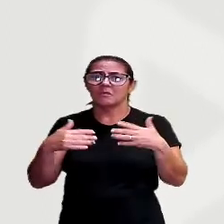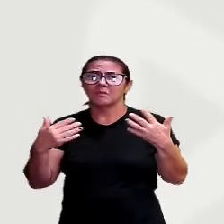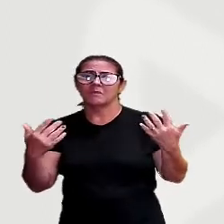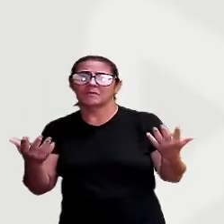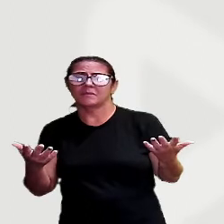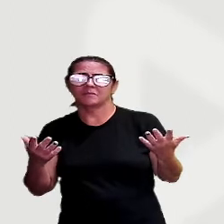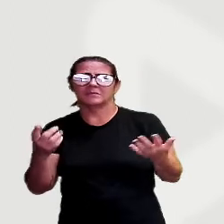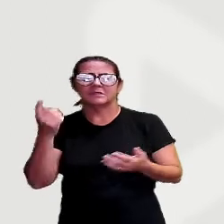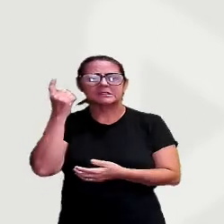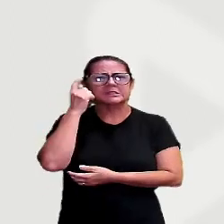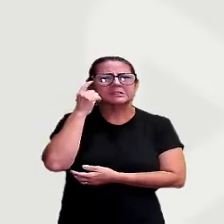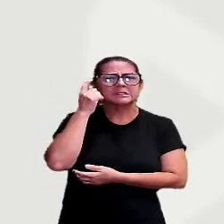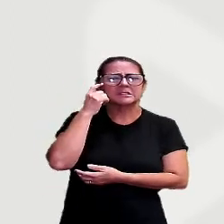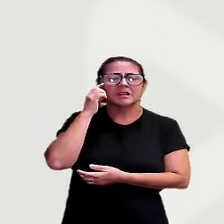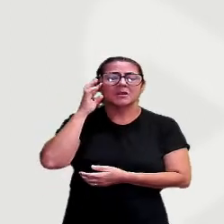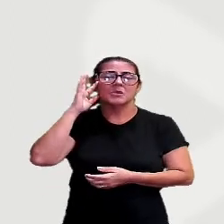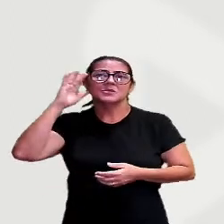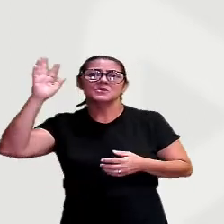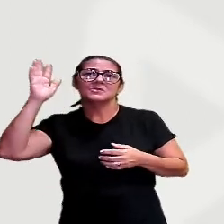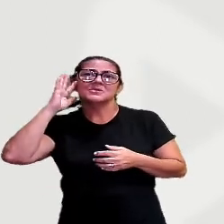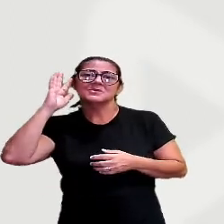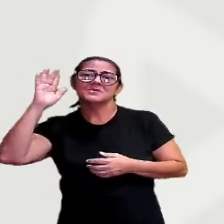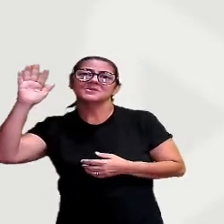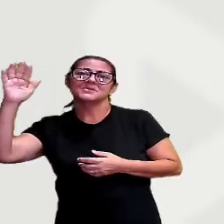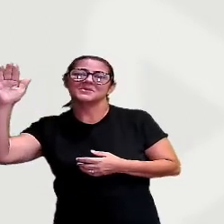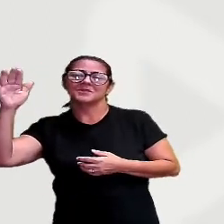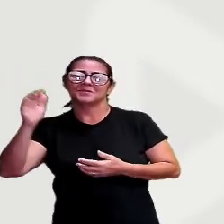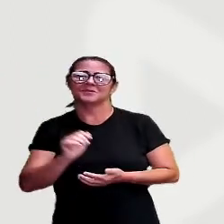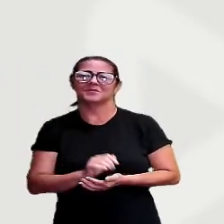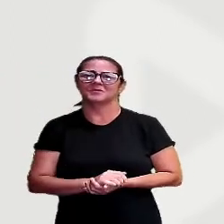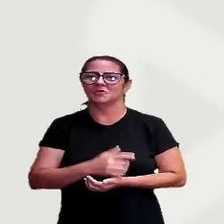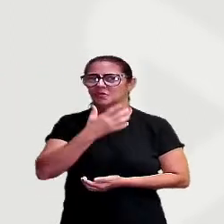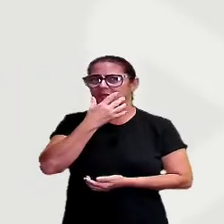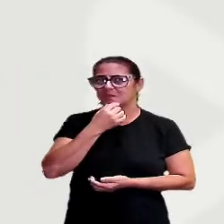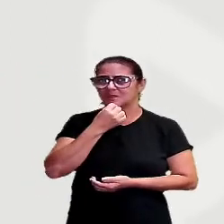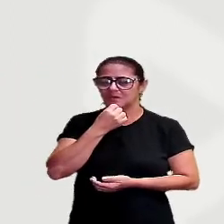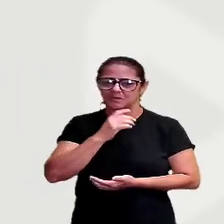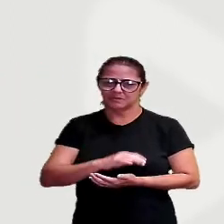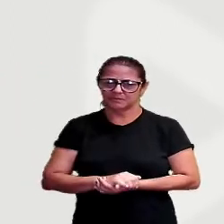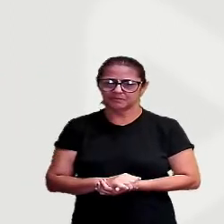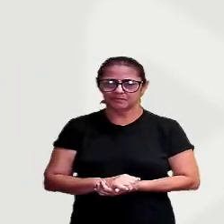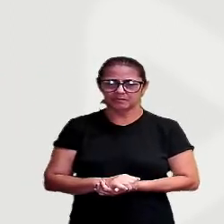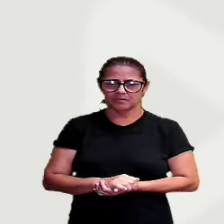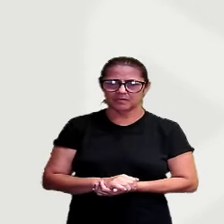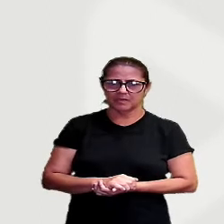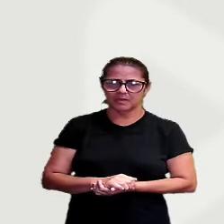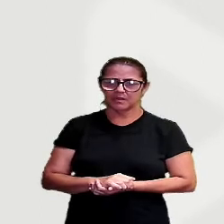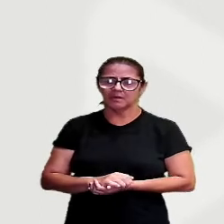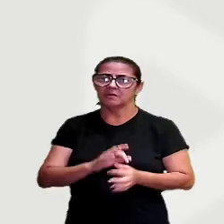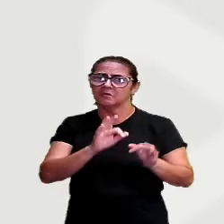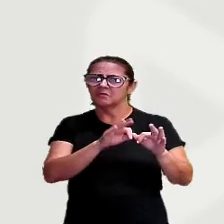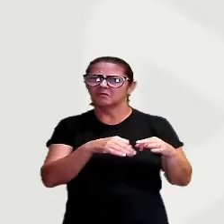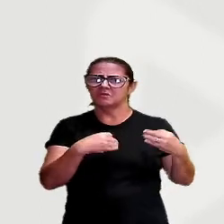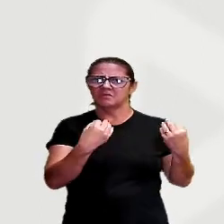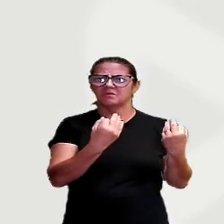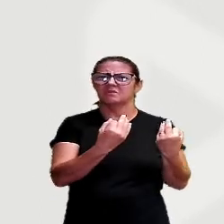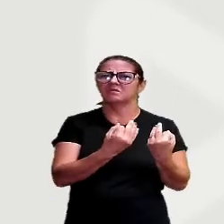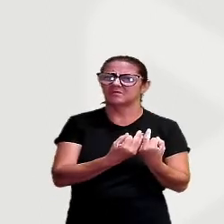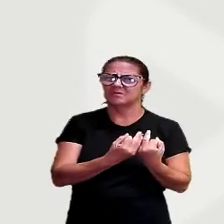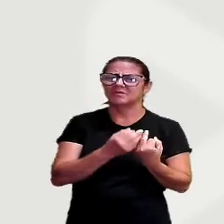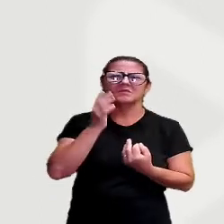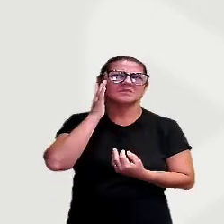está dando a ideia que é uma fantasia? Então, seria no quadrinho onde diz The sound familiar, ou seja,